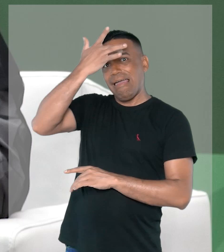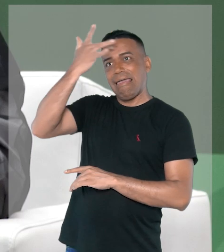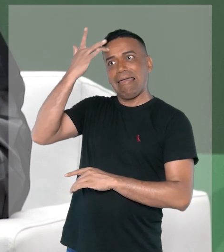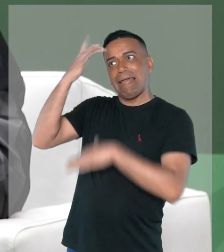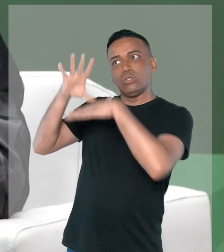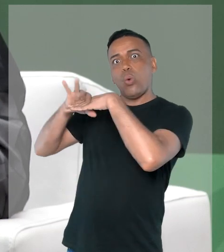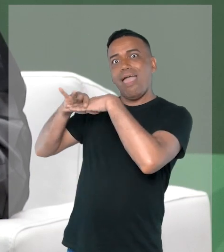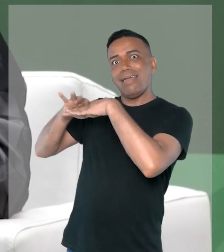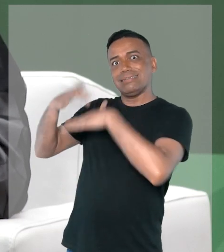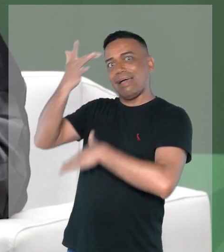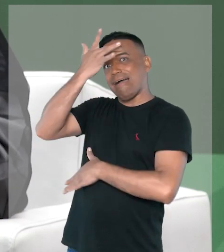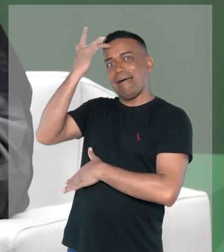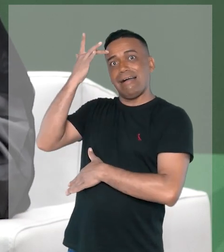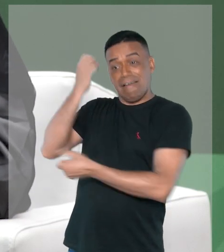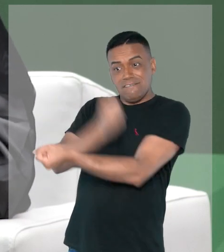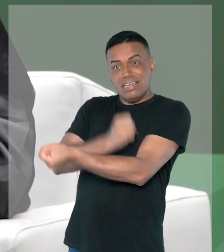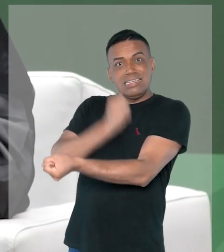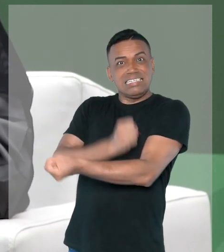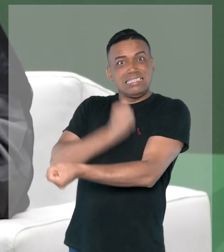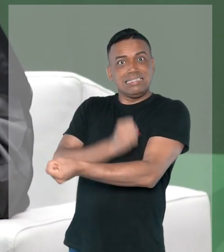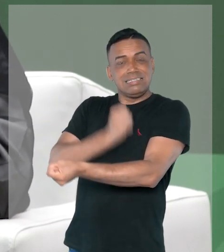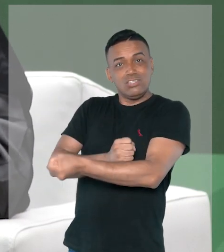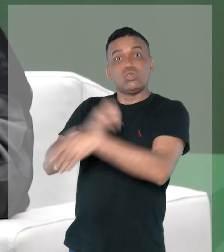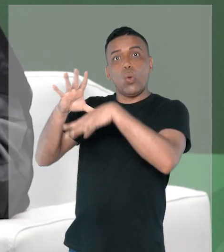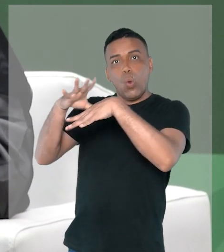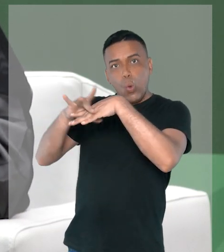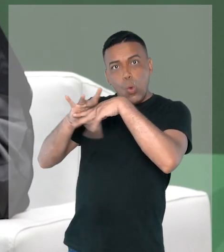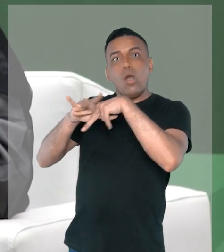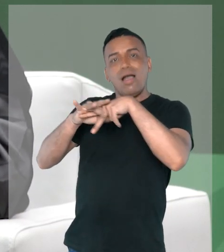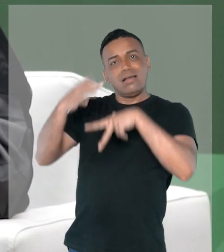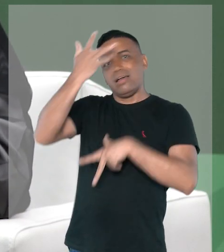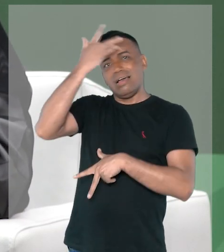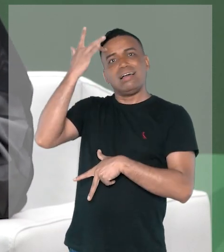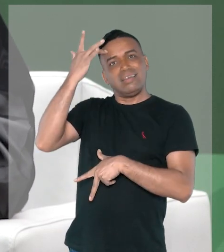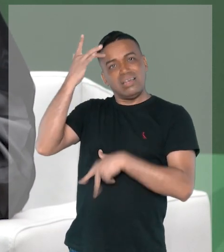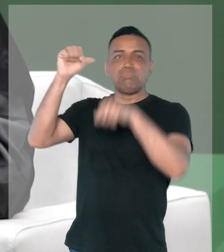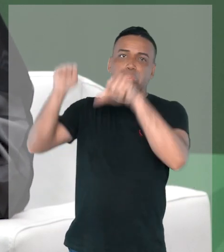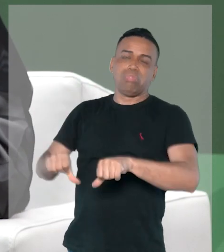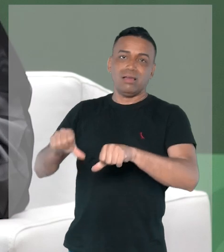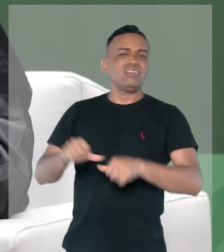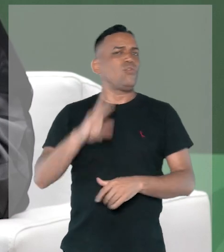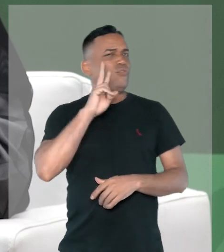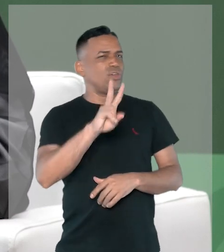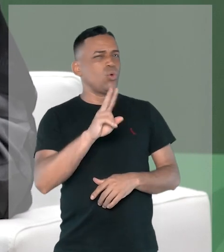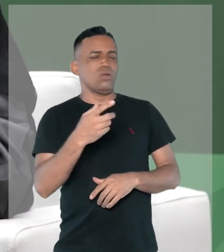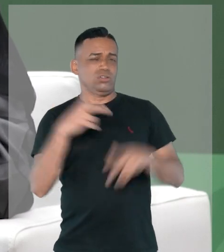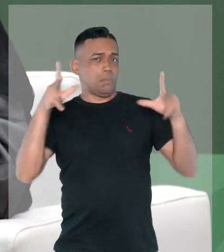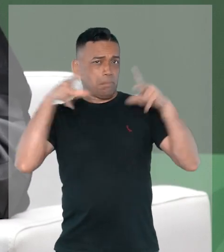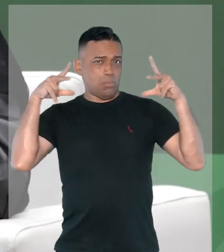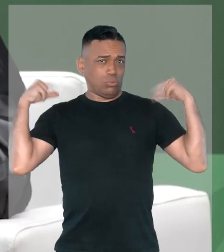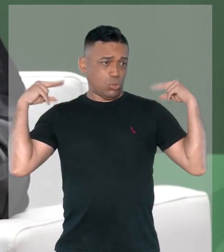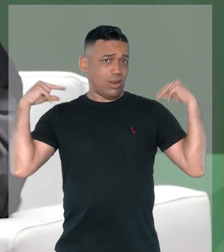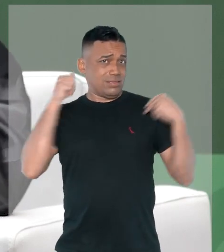uma doença, né? O vício é uma doença. O vício às drogas, né? E a gente ficou lá assistindo, eu e a motorista que